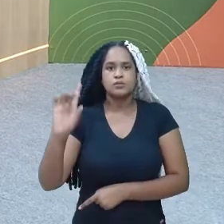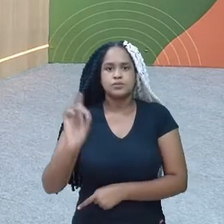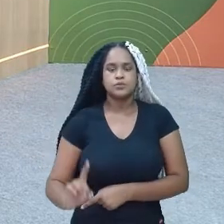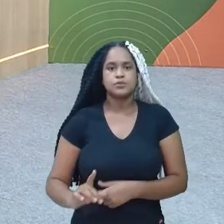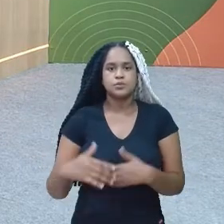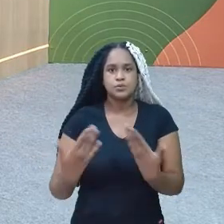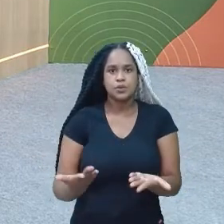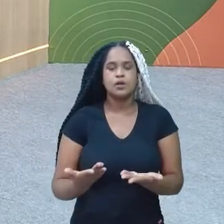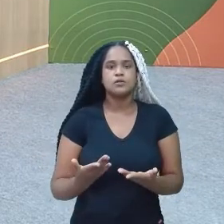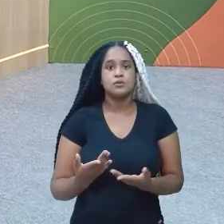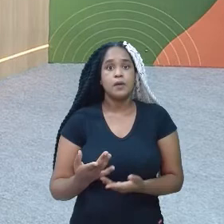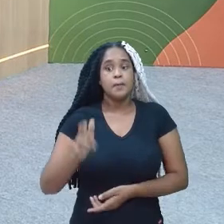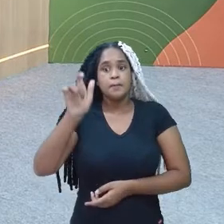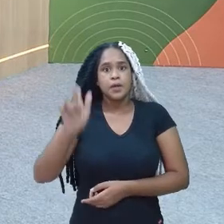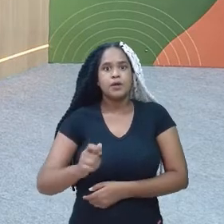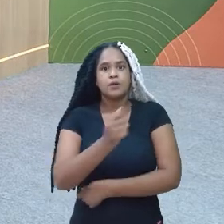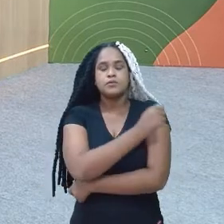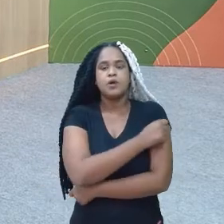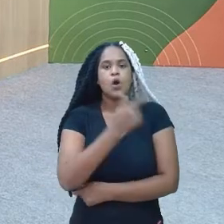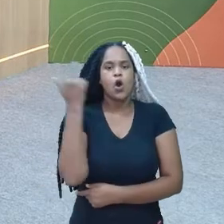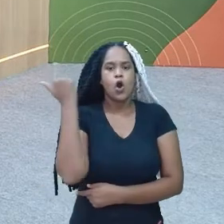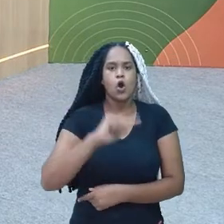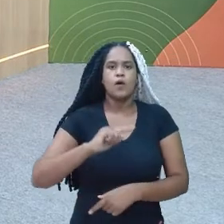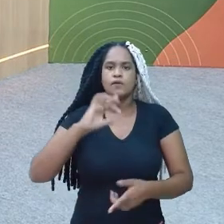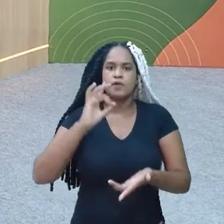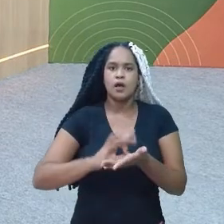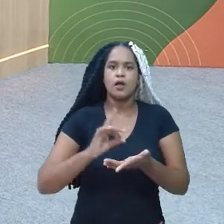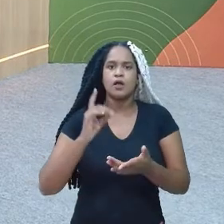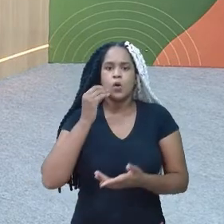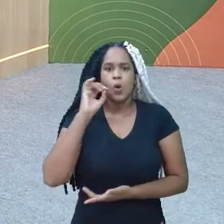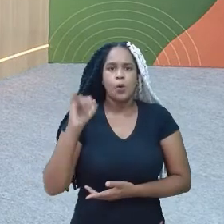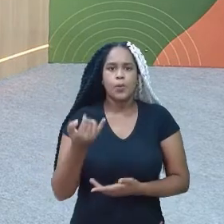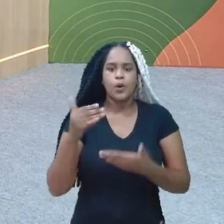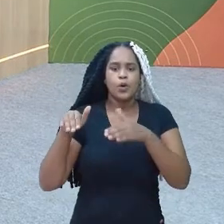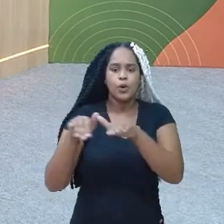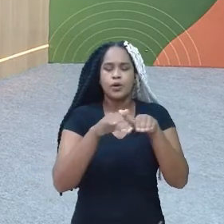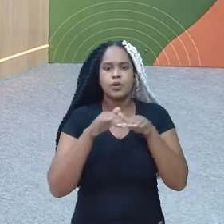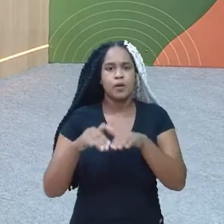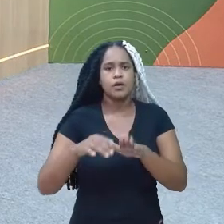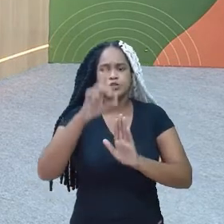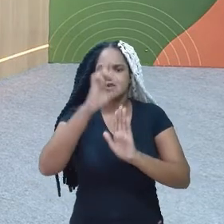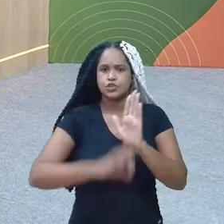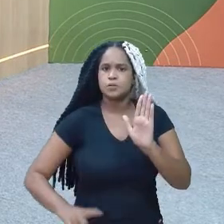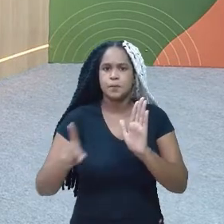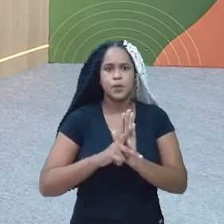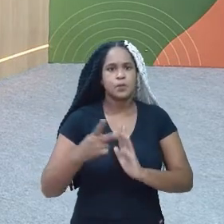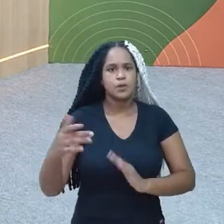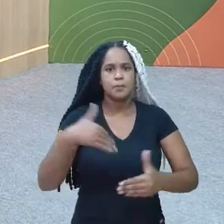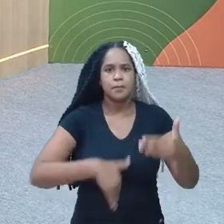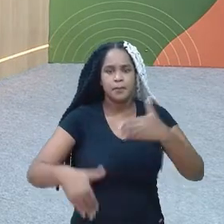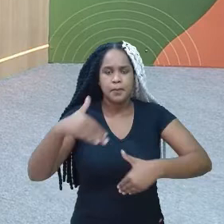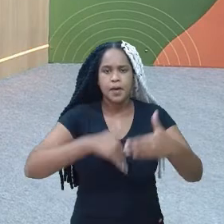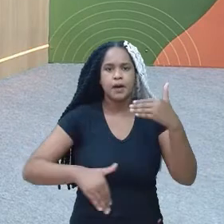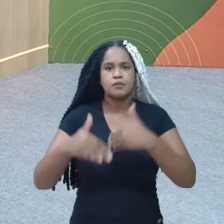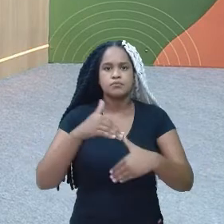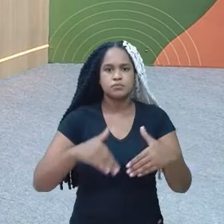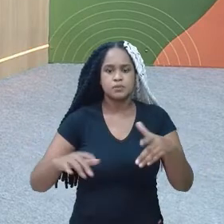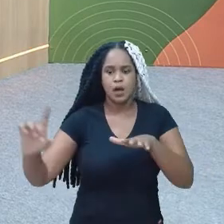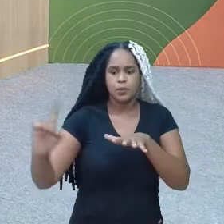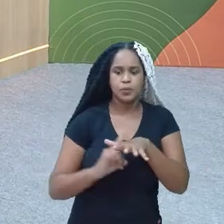de fato, saia com as mesmas oportunidades. Ele tem o direito de participar, ele tem o direito